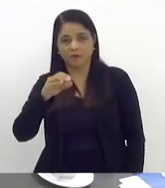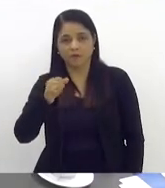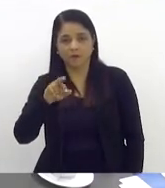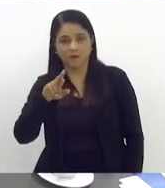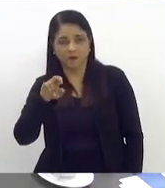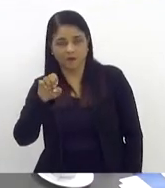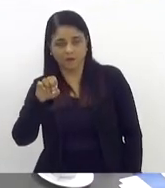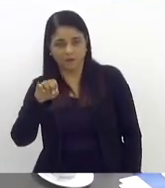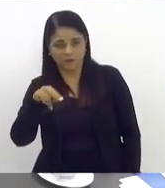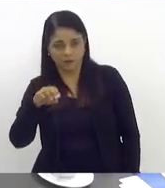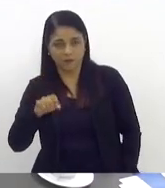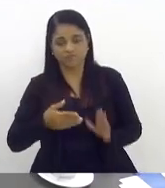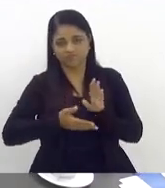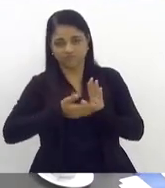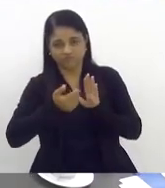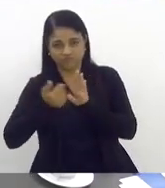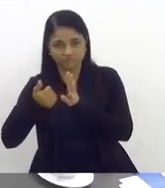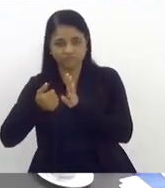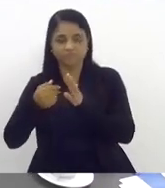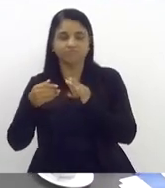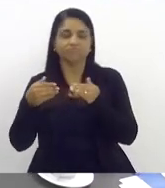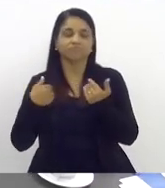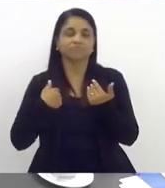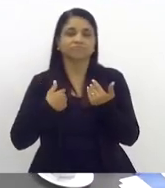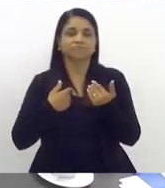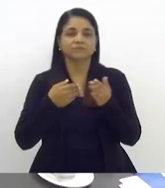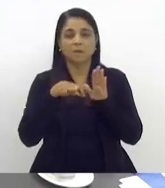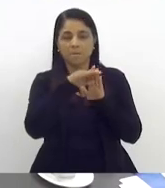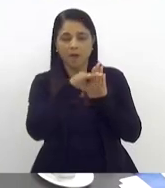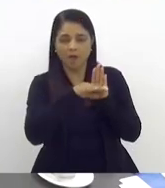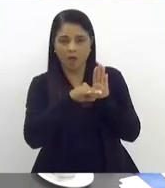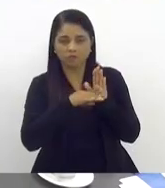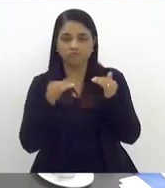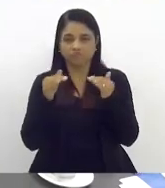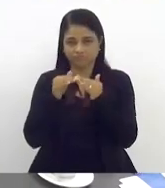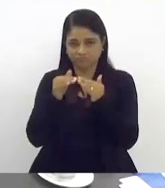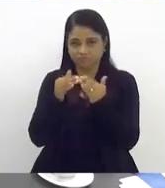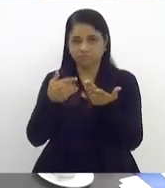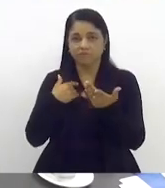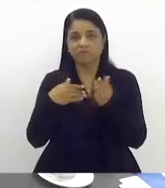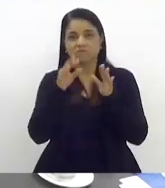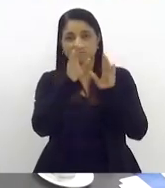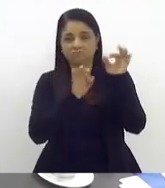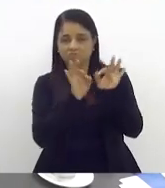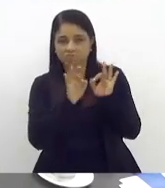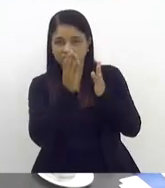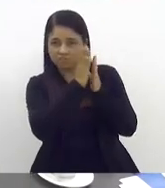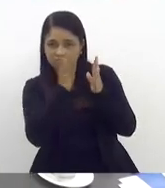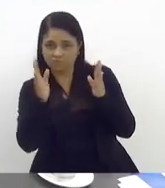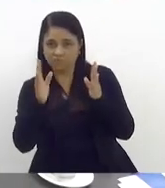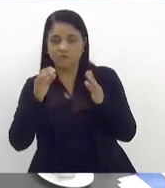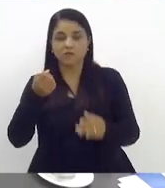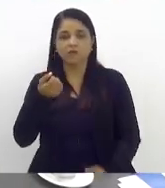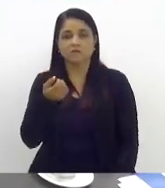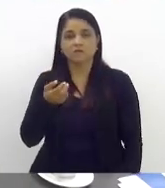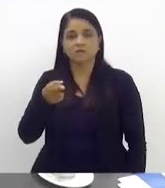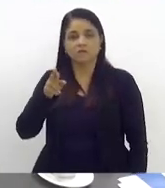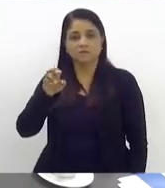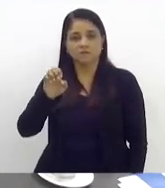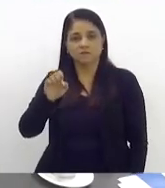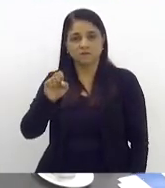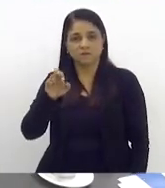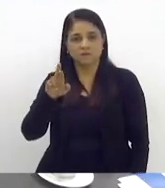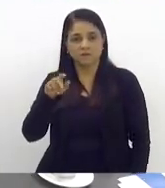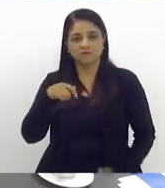pauta. Então, estou suscitando já de início essa questão de ordem. Então, conforme questão de ordem aqui levantada pelo deputado doutor Serginho, vou cantar o 15 da pauta, o